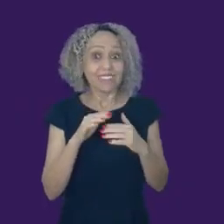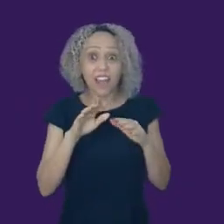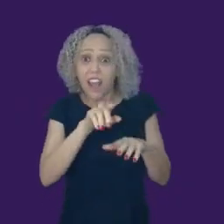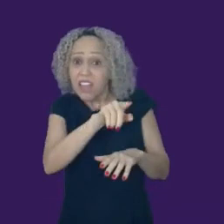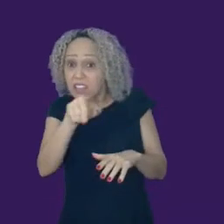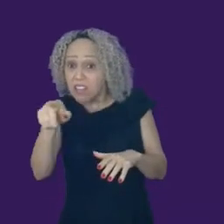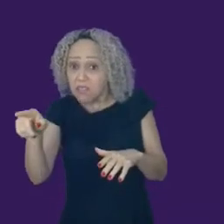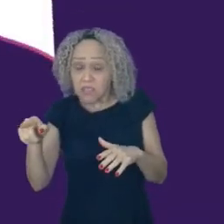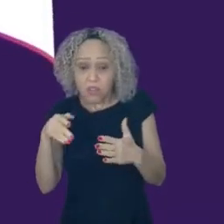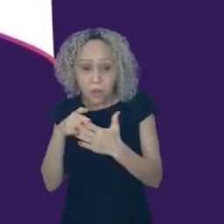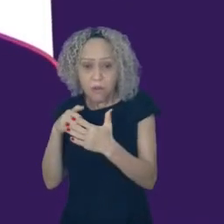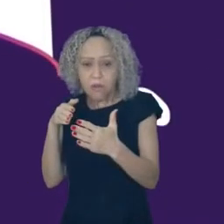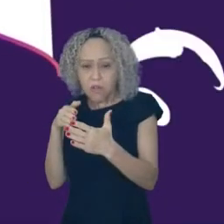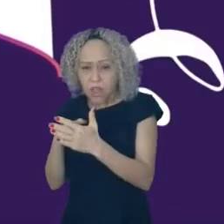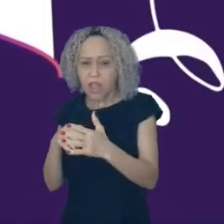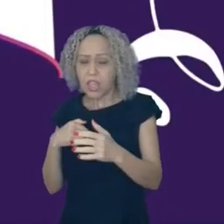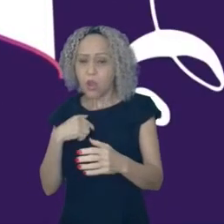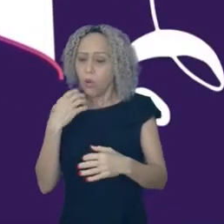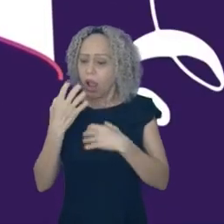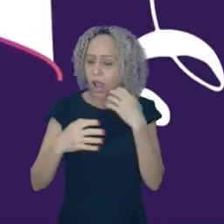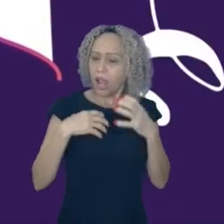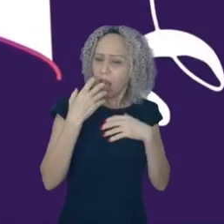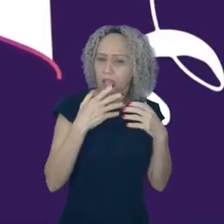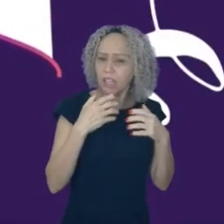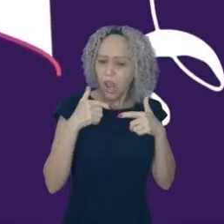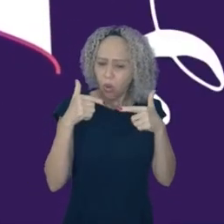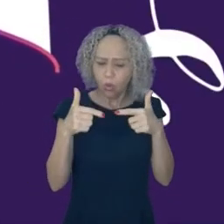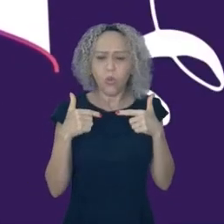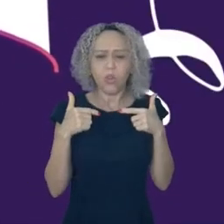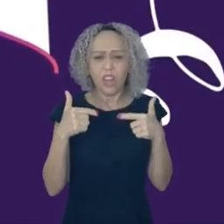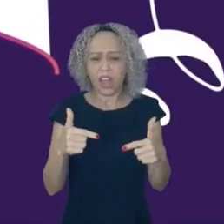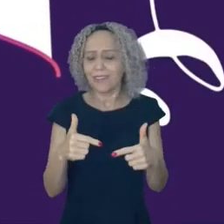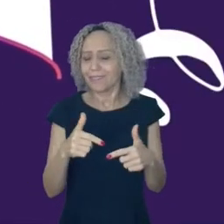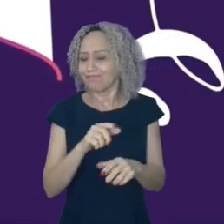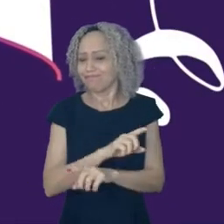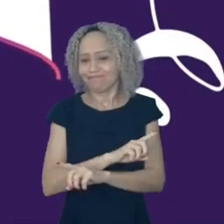Ninguém vai me impedir de cantar e lutar.